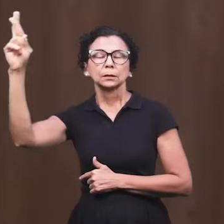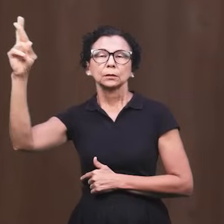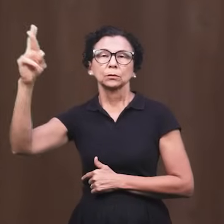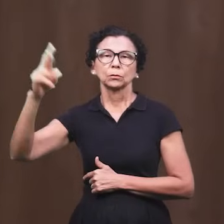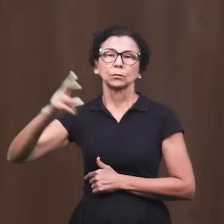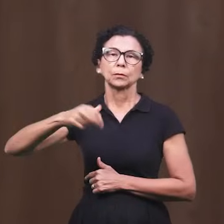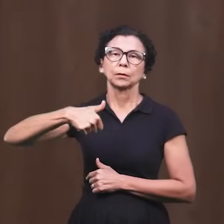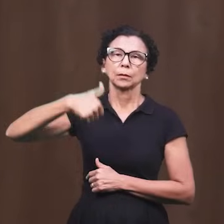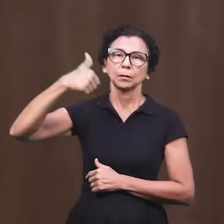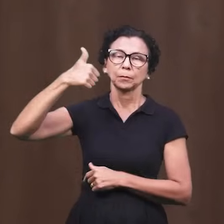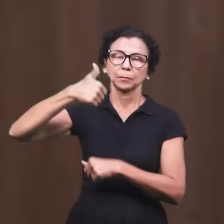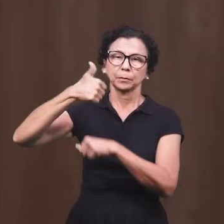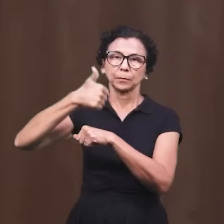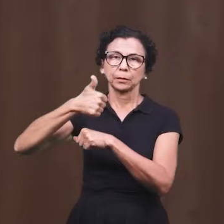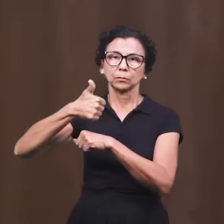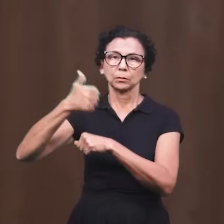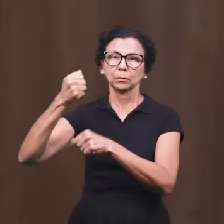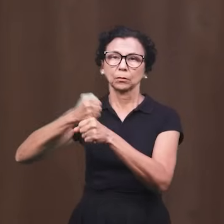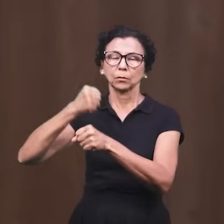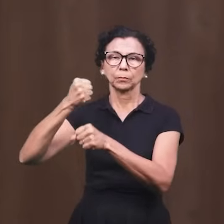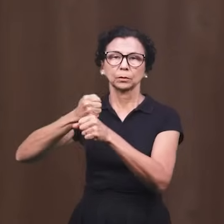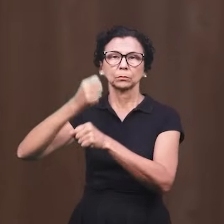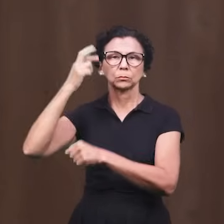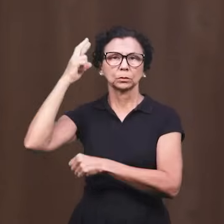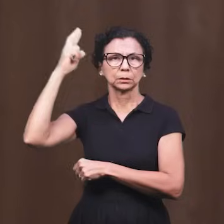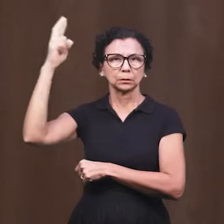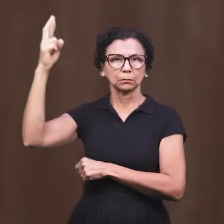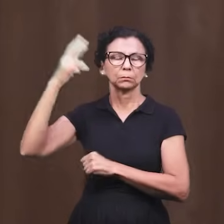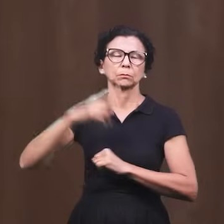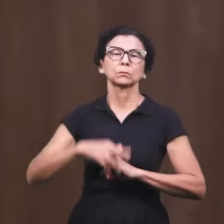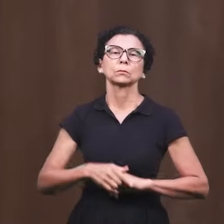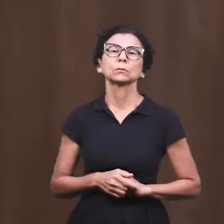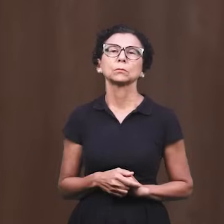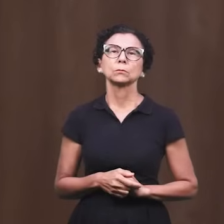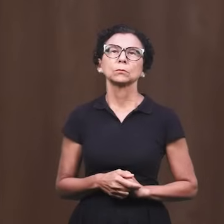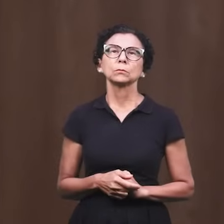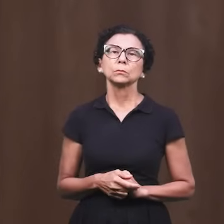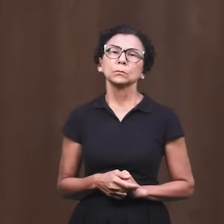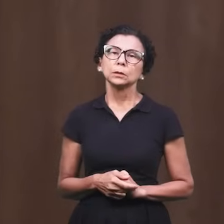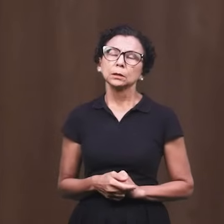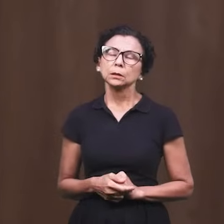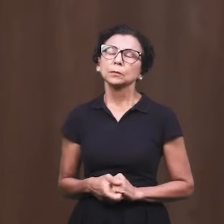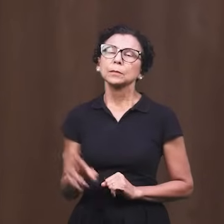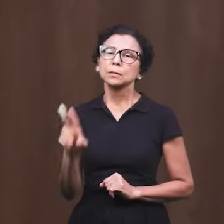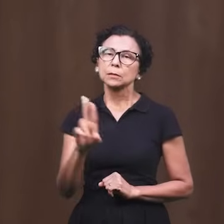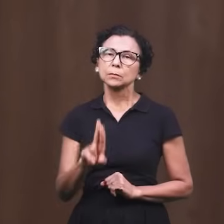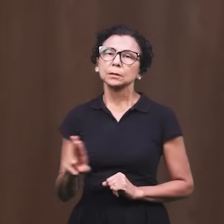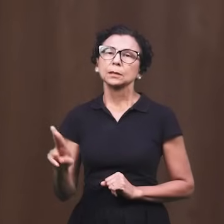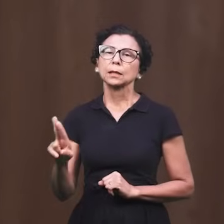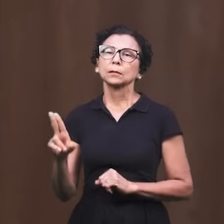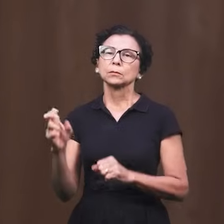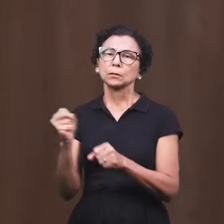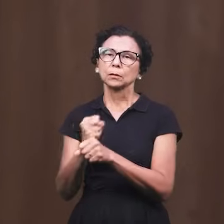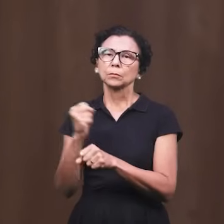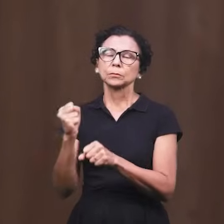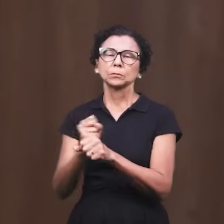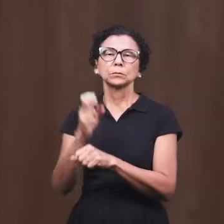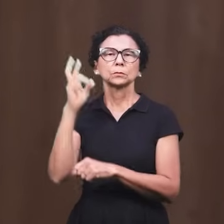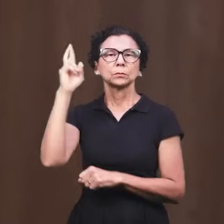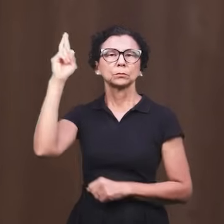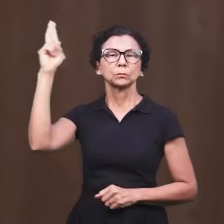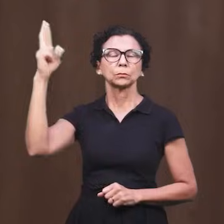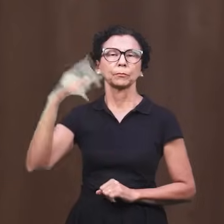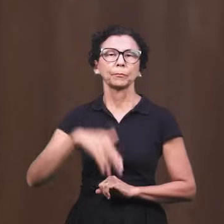lugar na minha obra, na obra do Senhor, e a nossa vida na obra é a nossa instrumentalidade na obra.